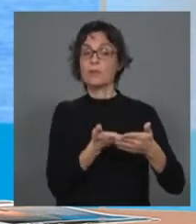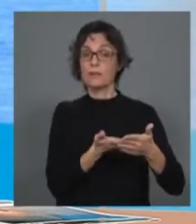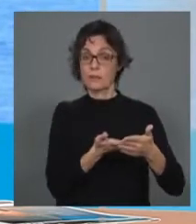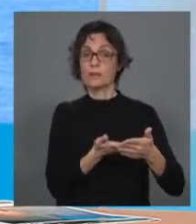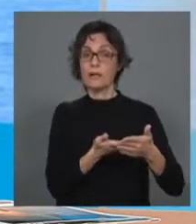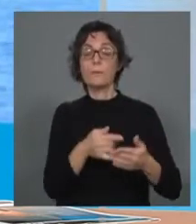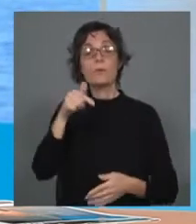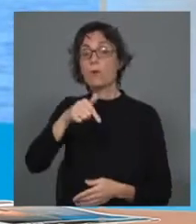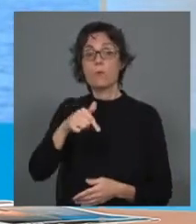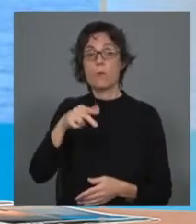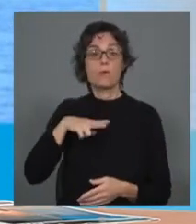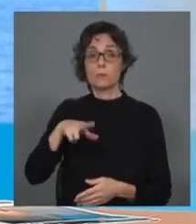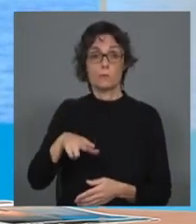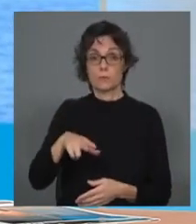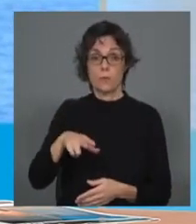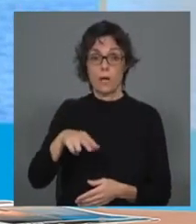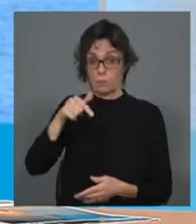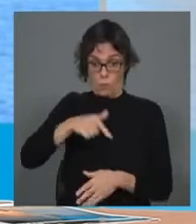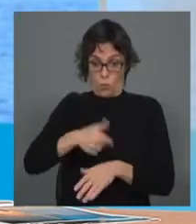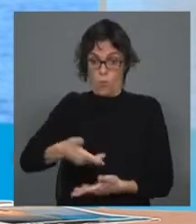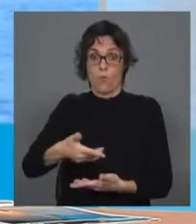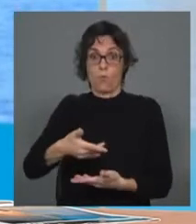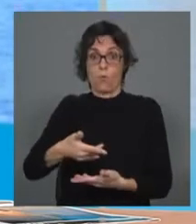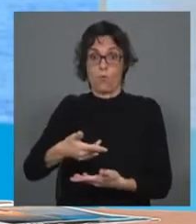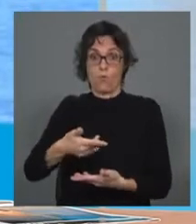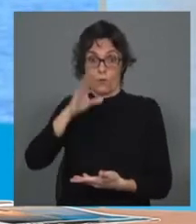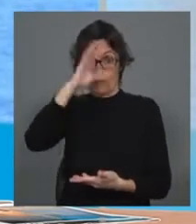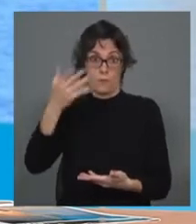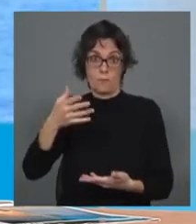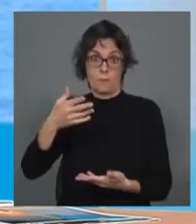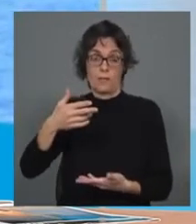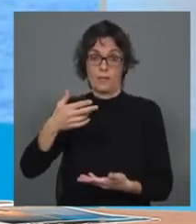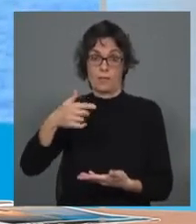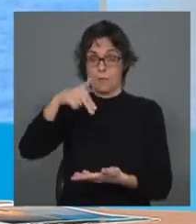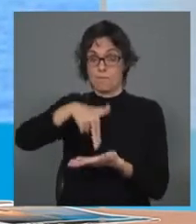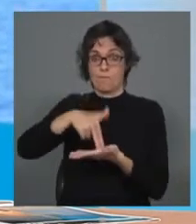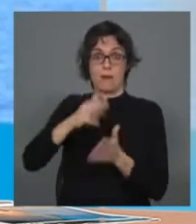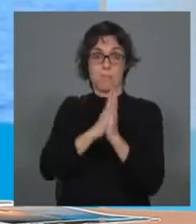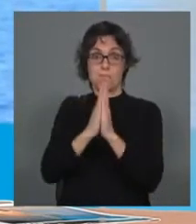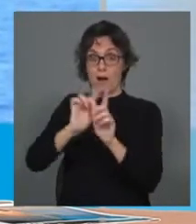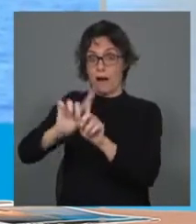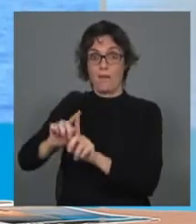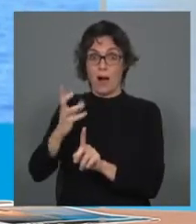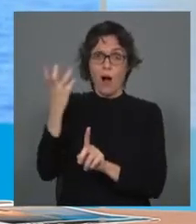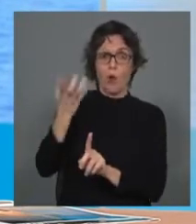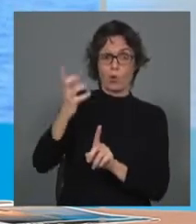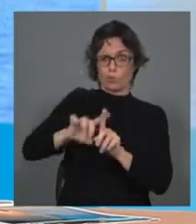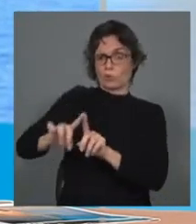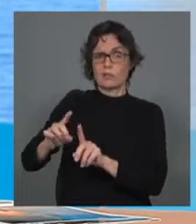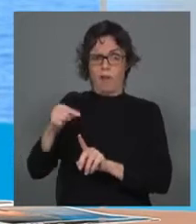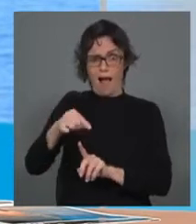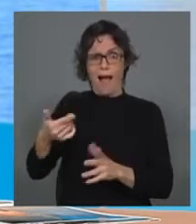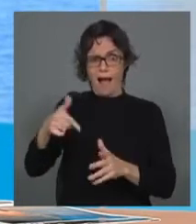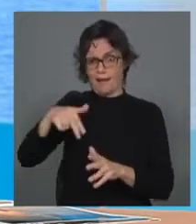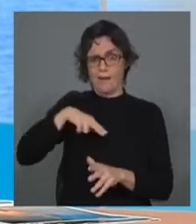hoje, ainda mais em Portugal de hoje, que tornou-se esse país multiétnico, né, tão pluralista, considerado